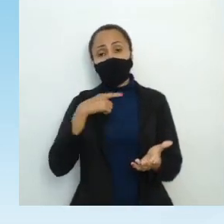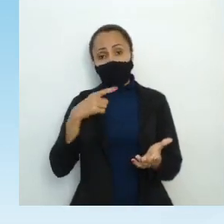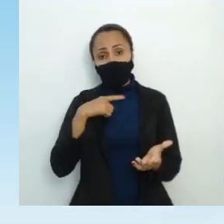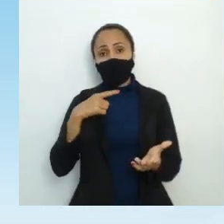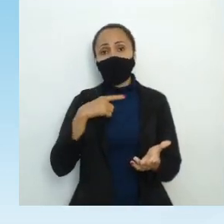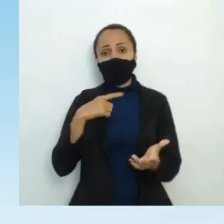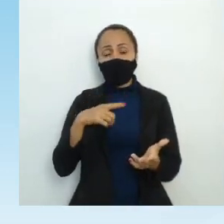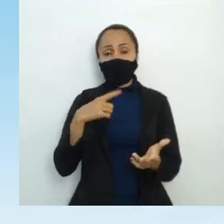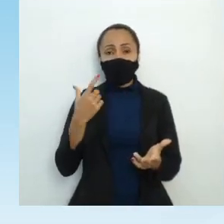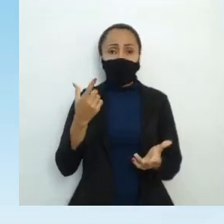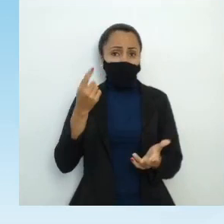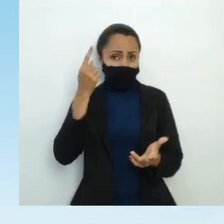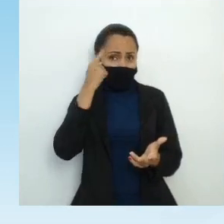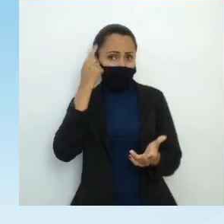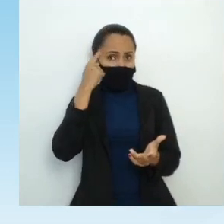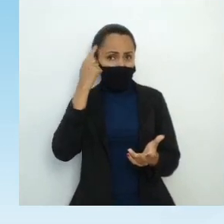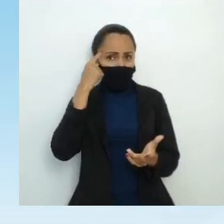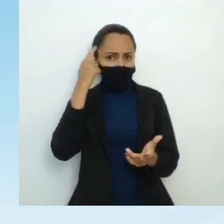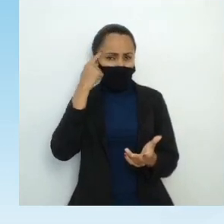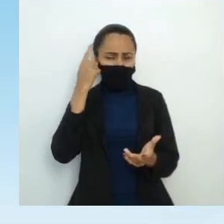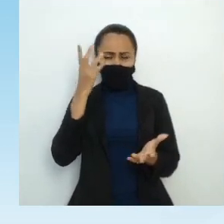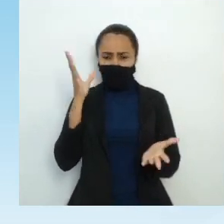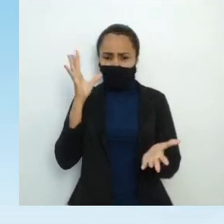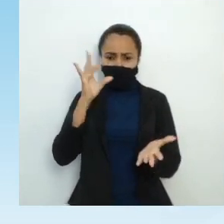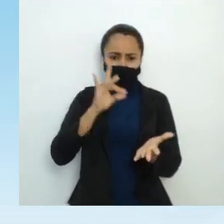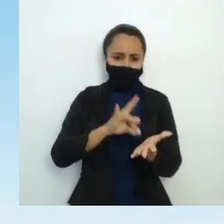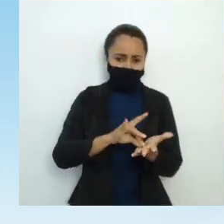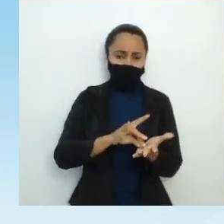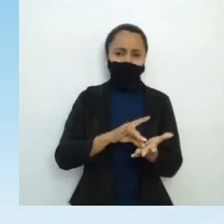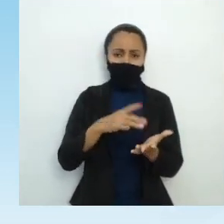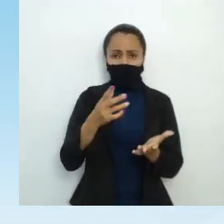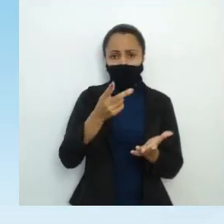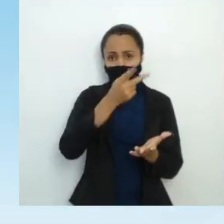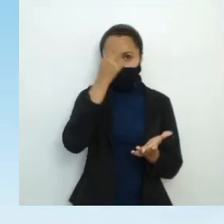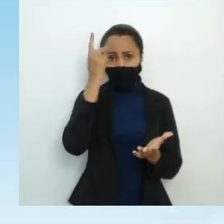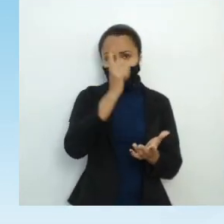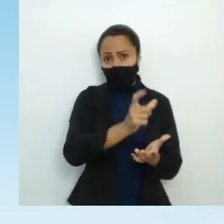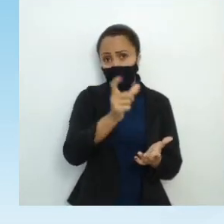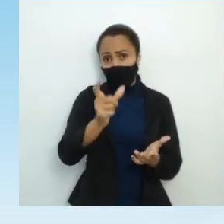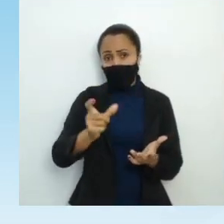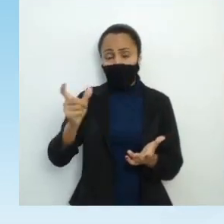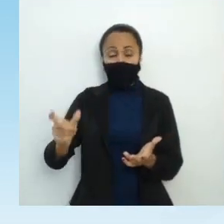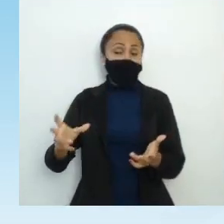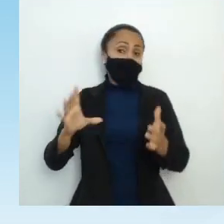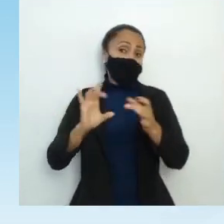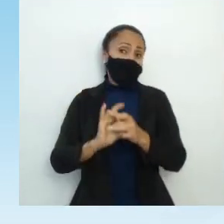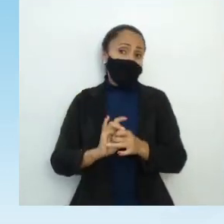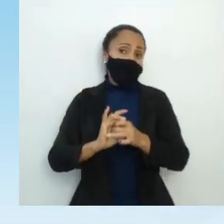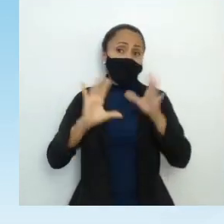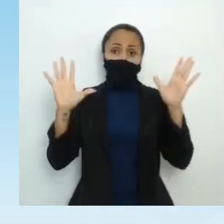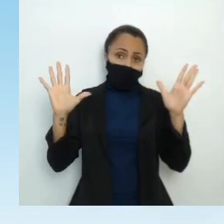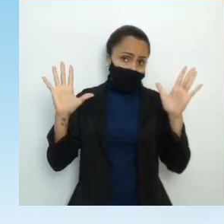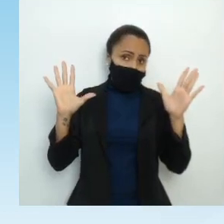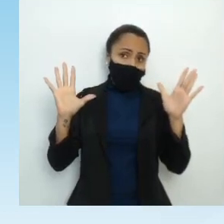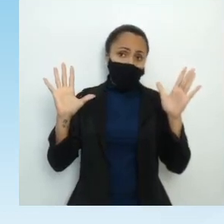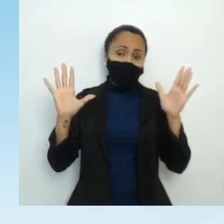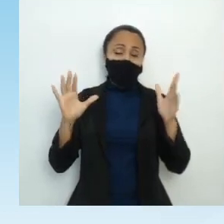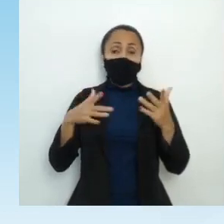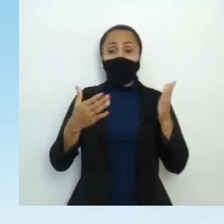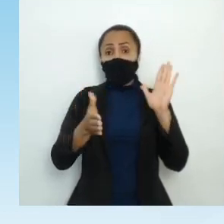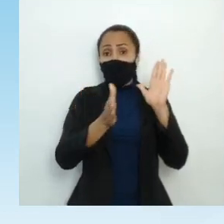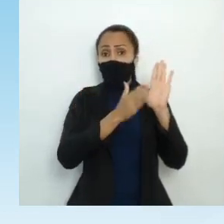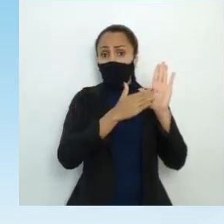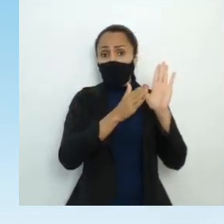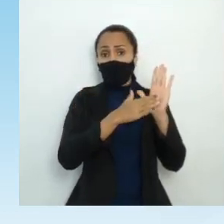de pensamento que assolava, né, a cabeça das pessoas, que era a liberdade, né, exatamente a proposta do